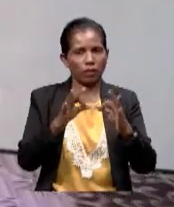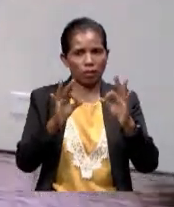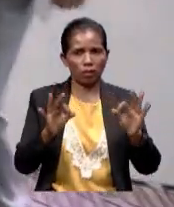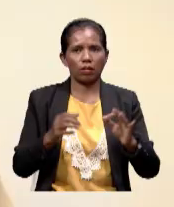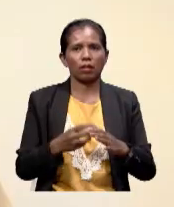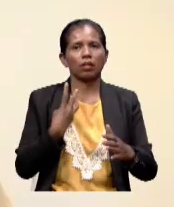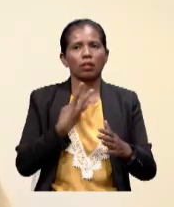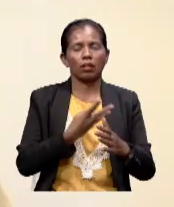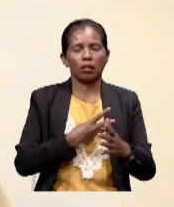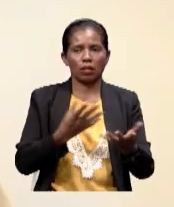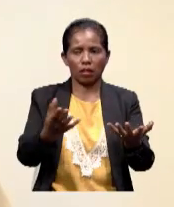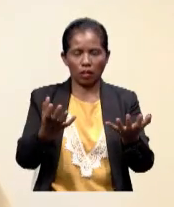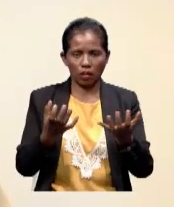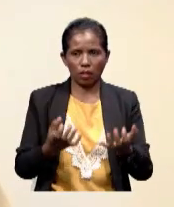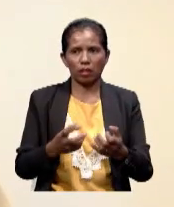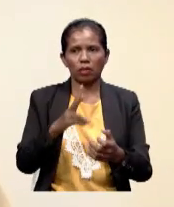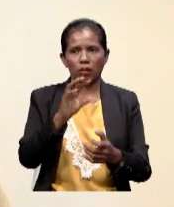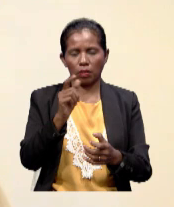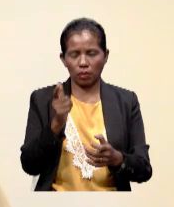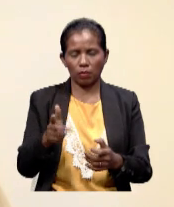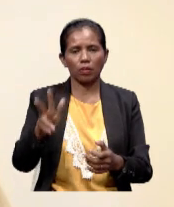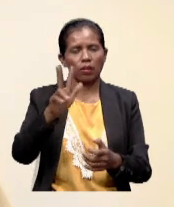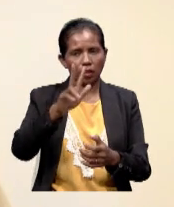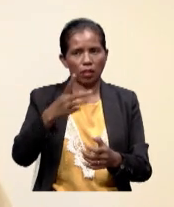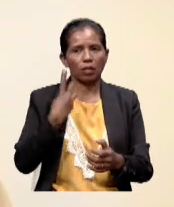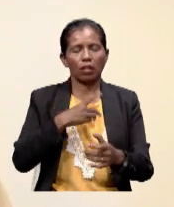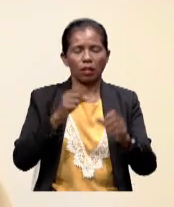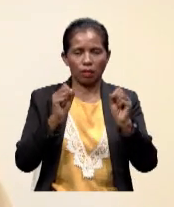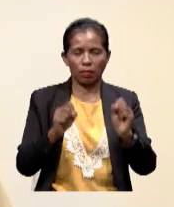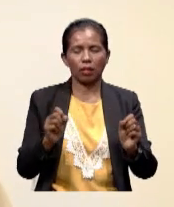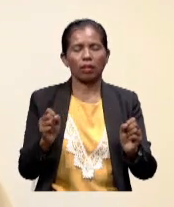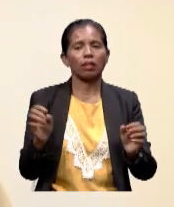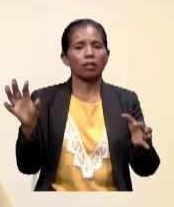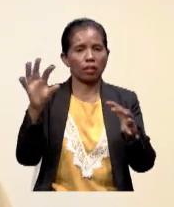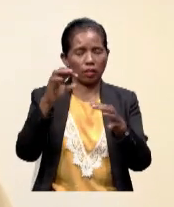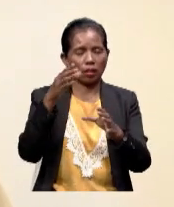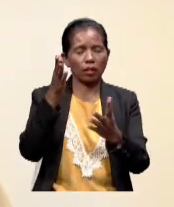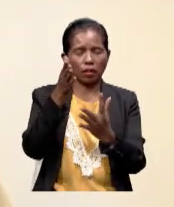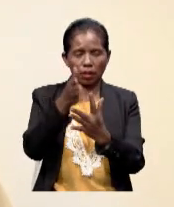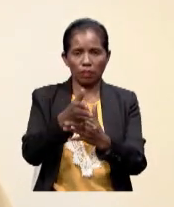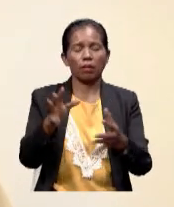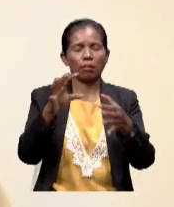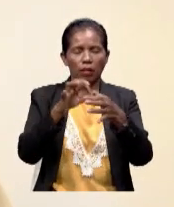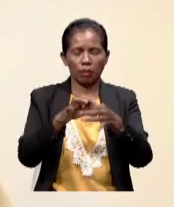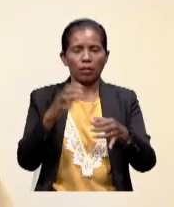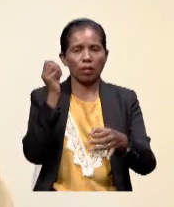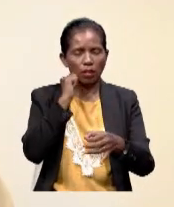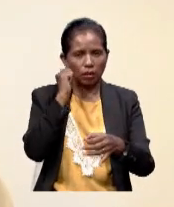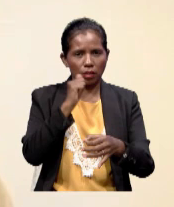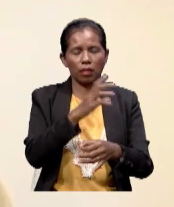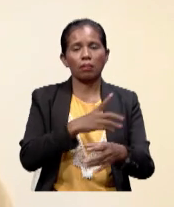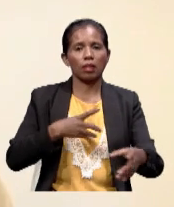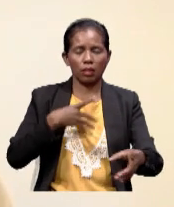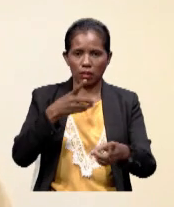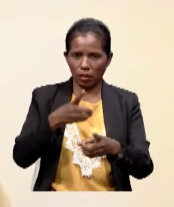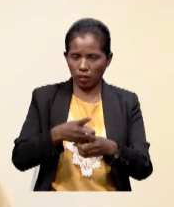ita cara ke fim de 2023 ne ita bele ona sai membro ASEAN o pleno direito